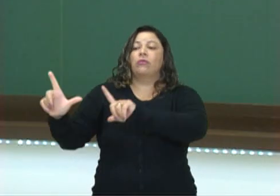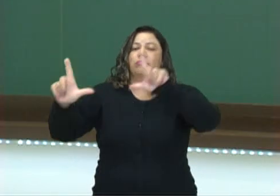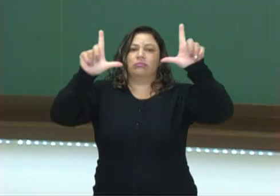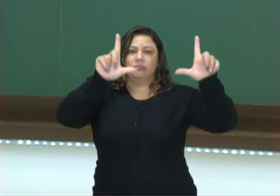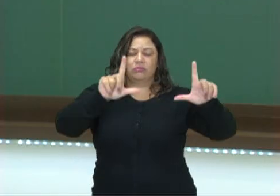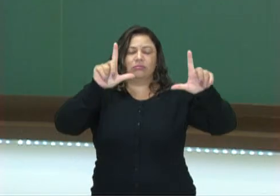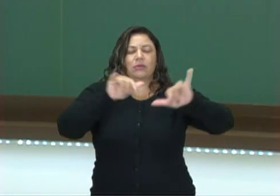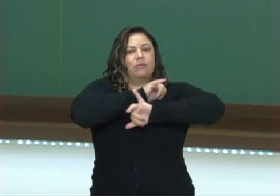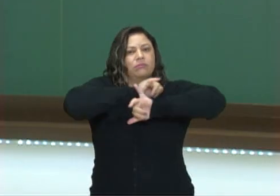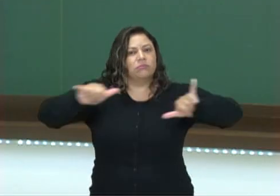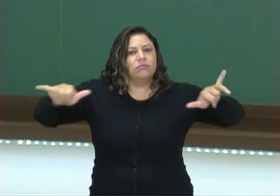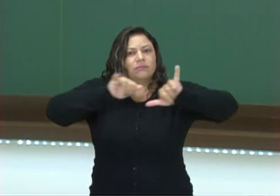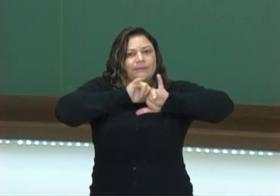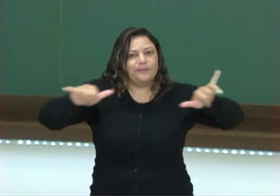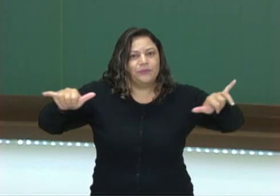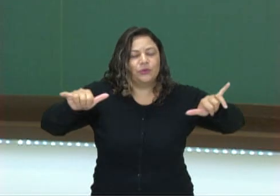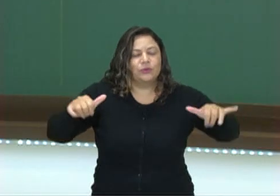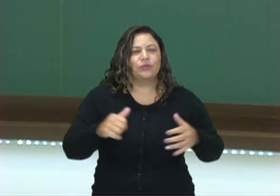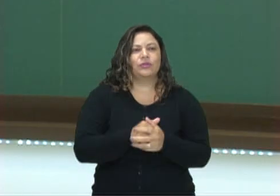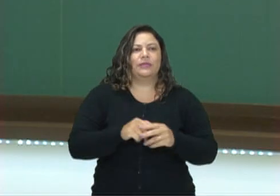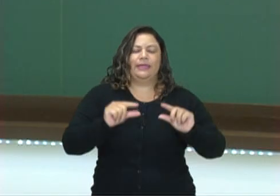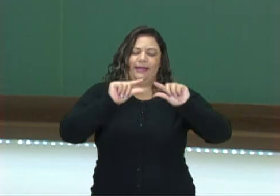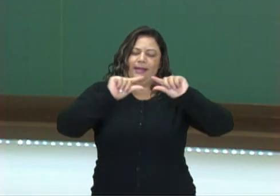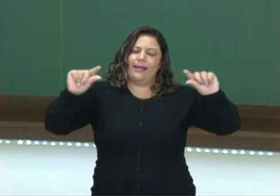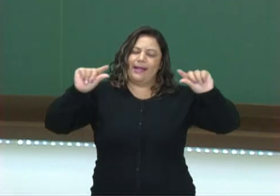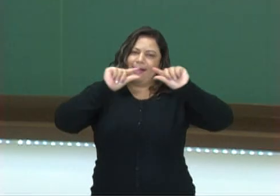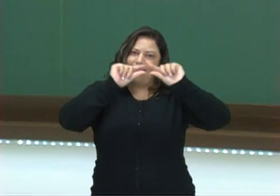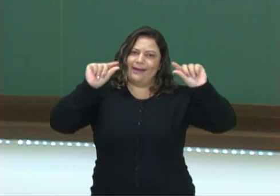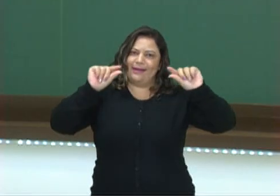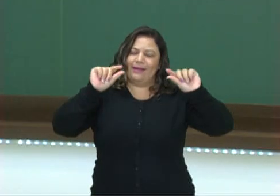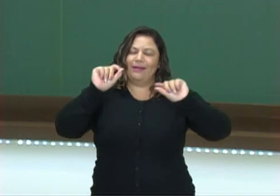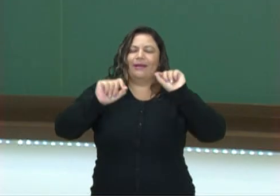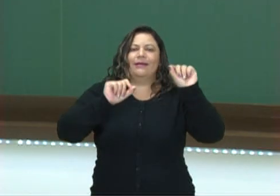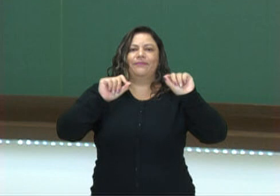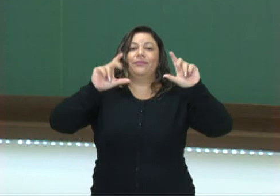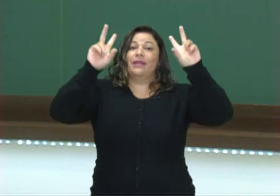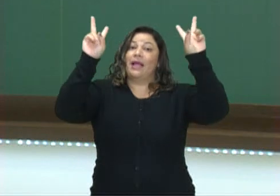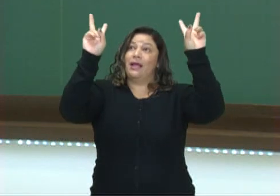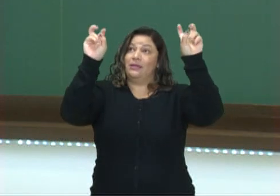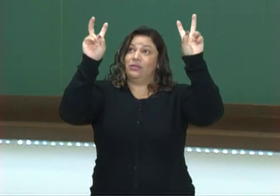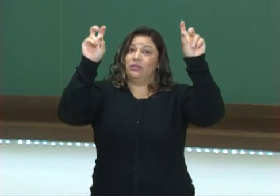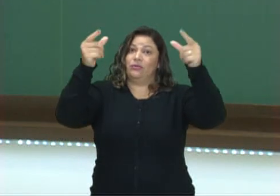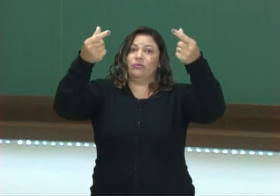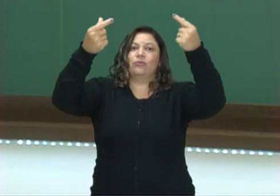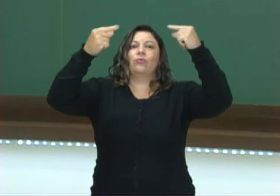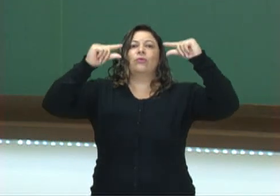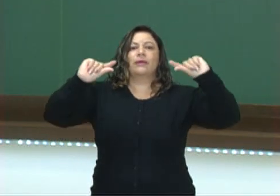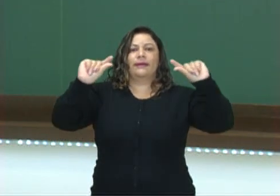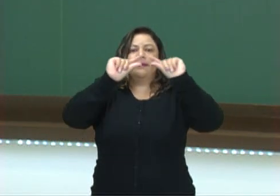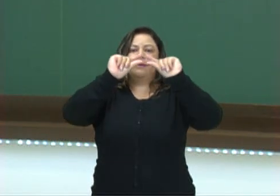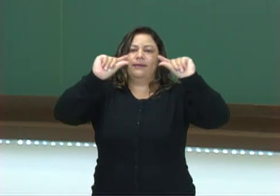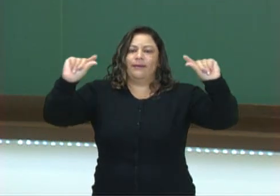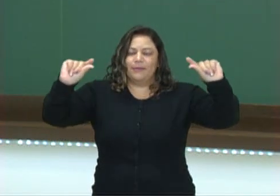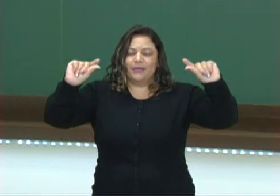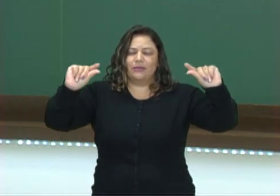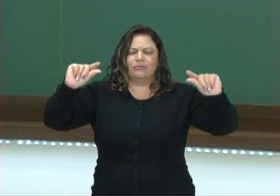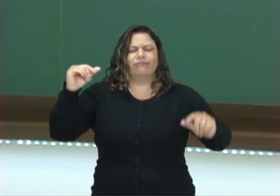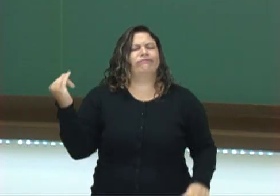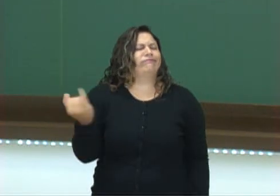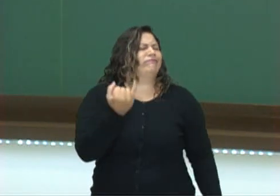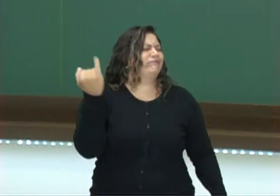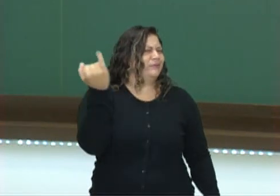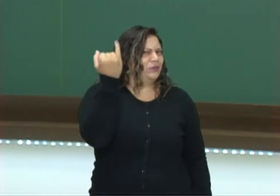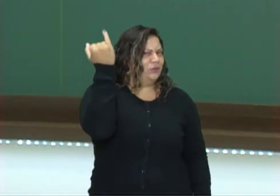a manchete e a linha fina da notícia, título e subtítulo. Esses títulos têm uma função muito importante